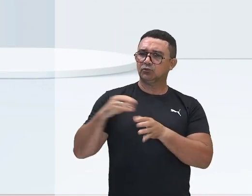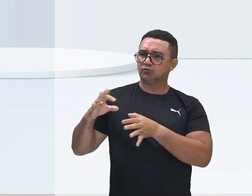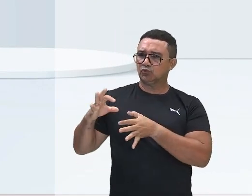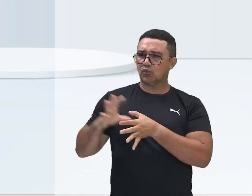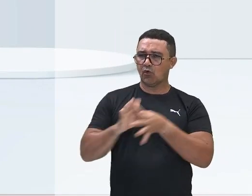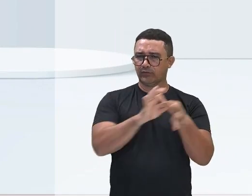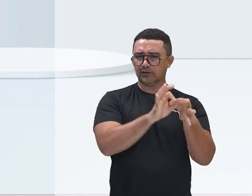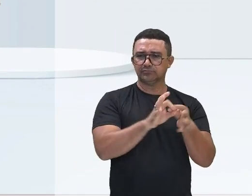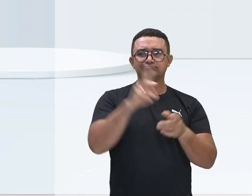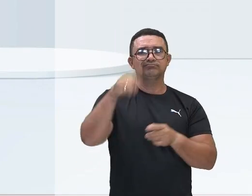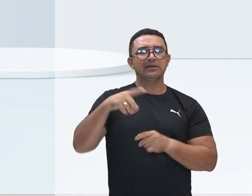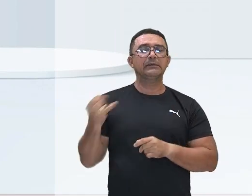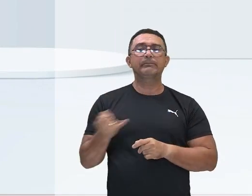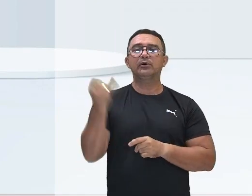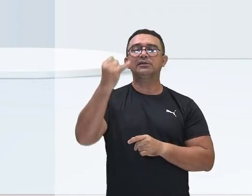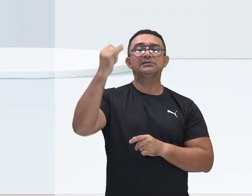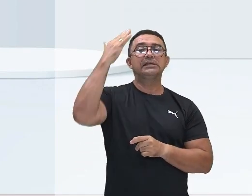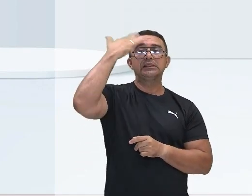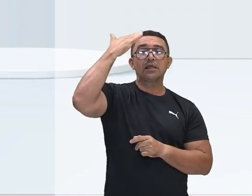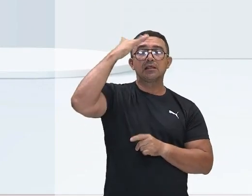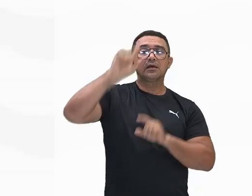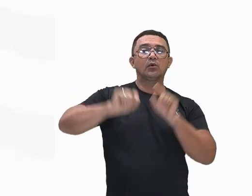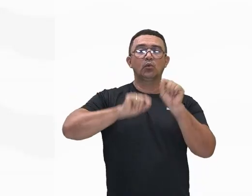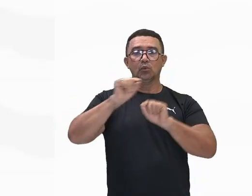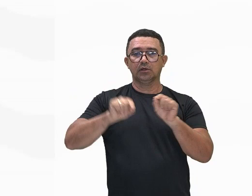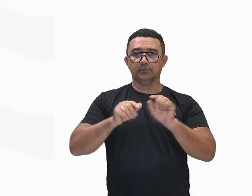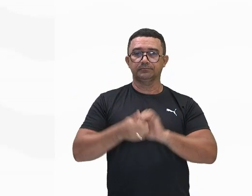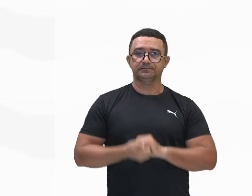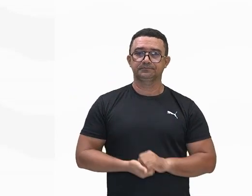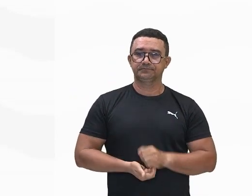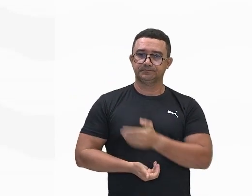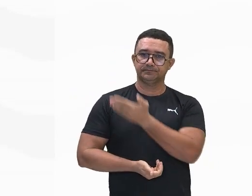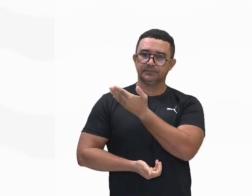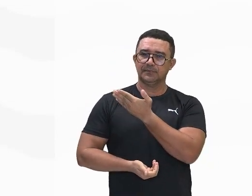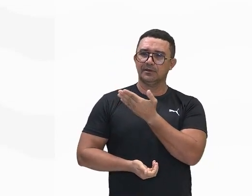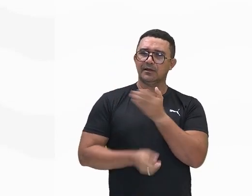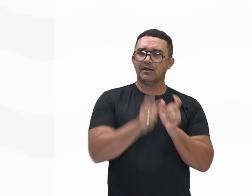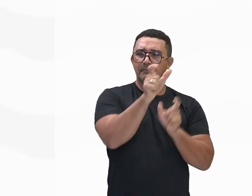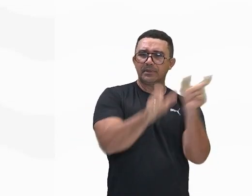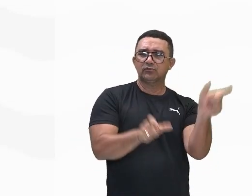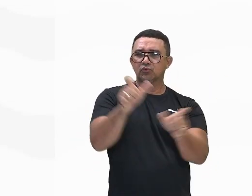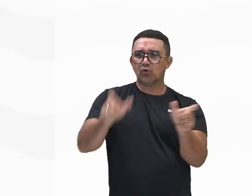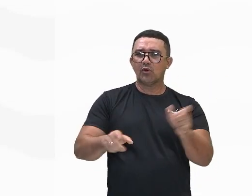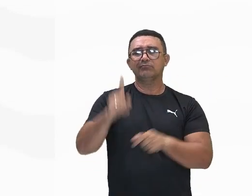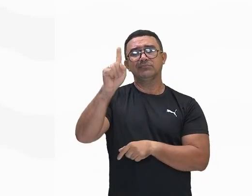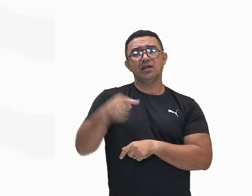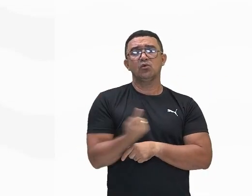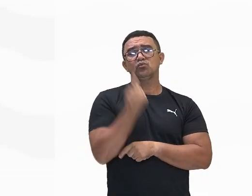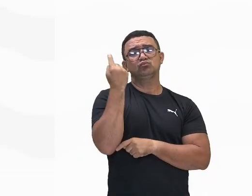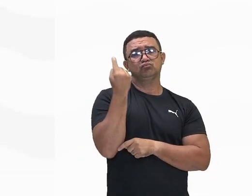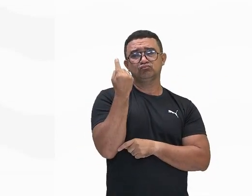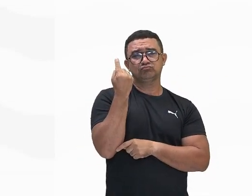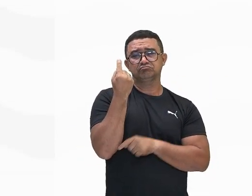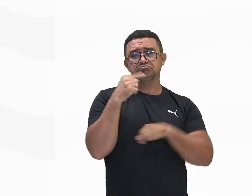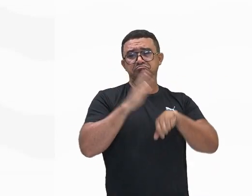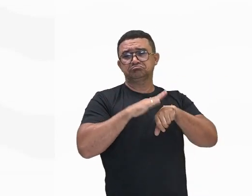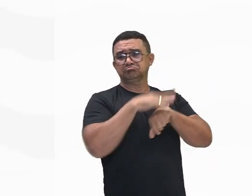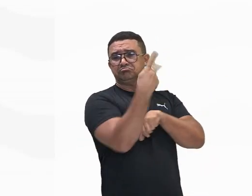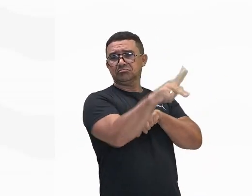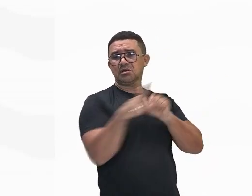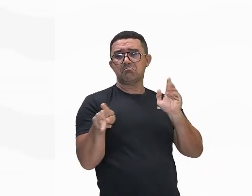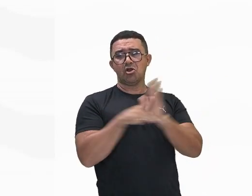importante a gente entender o seguinte, olha só o que diz aí a nossa cartela. Cada indivíduo é único com suas próprias